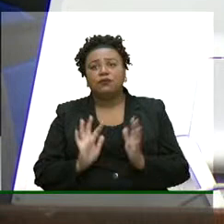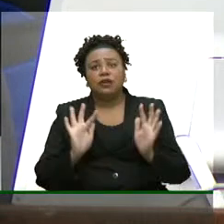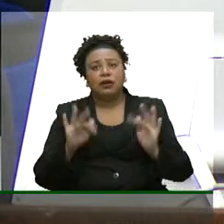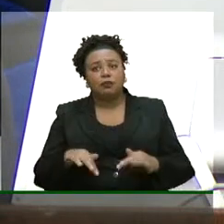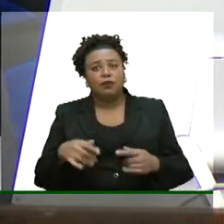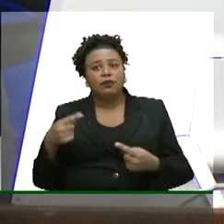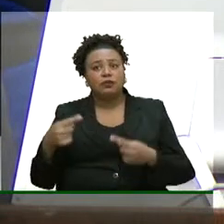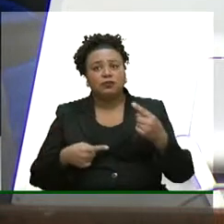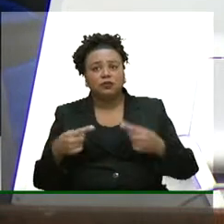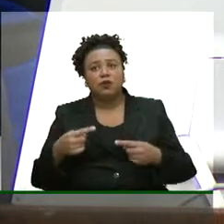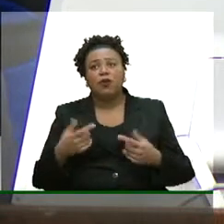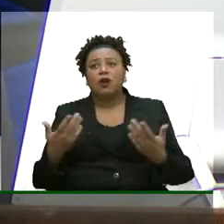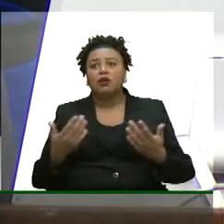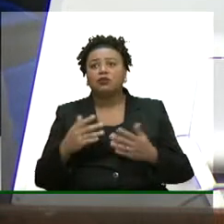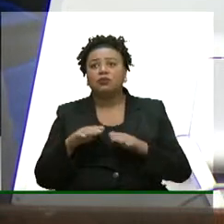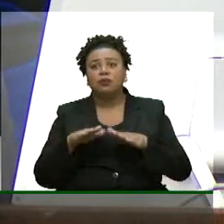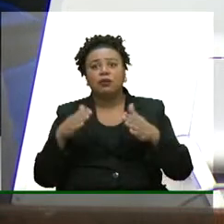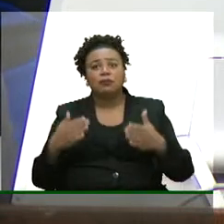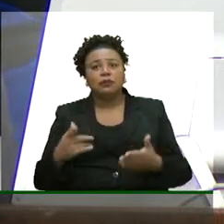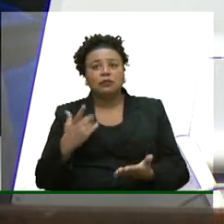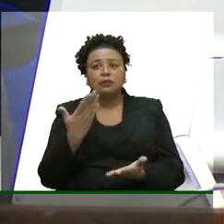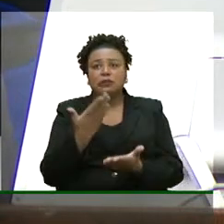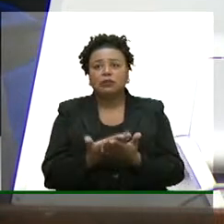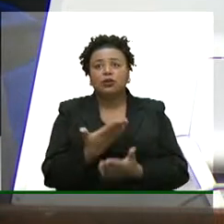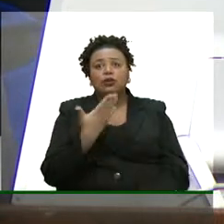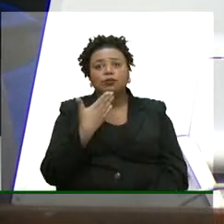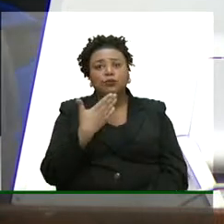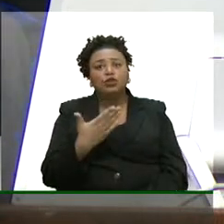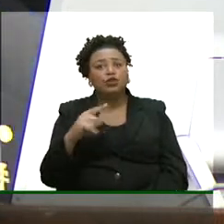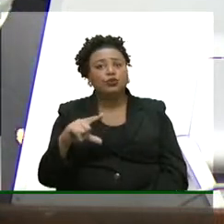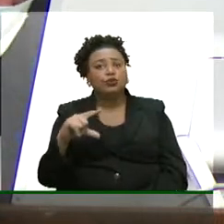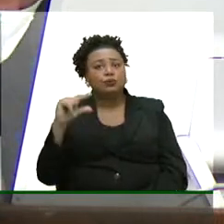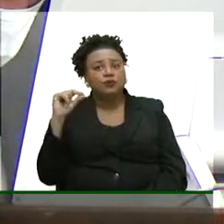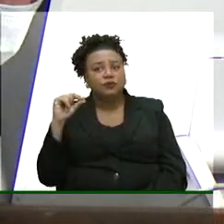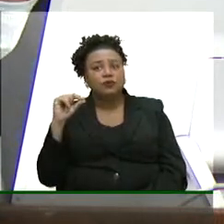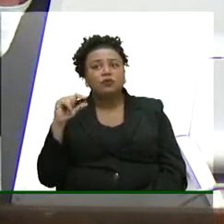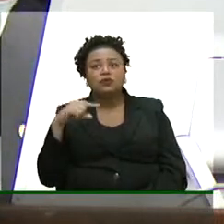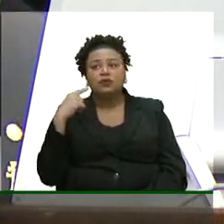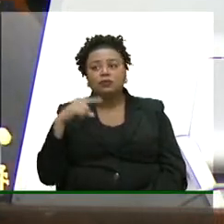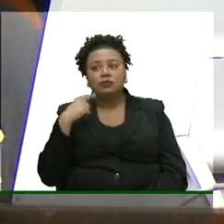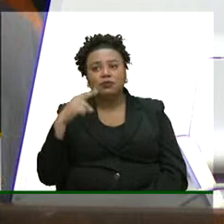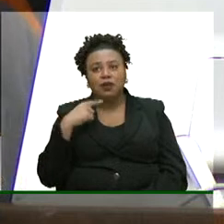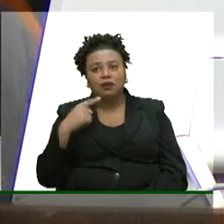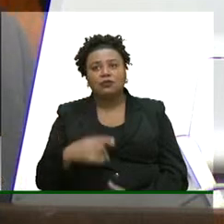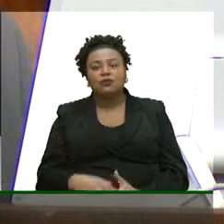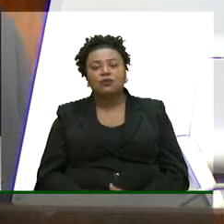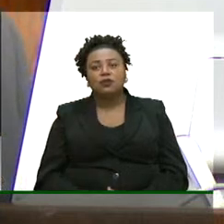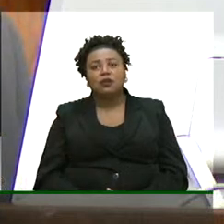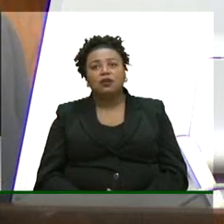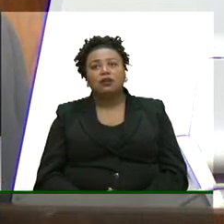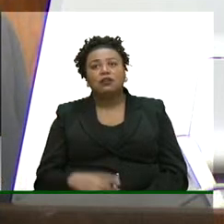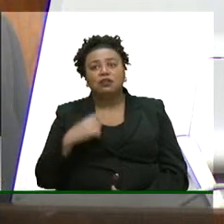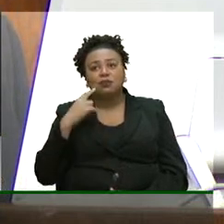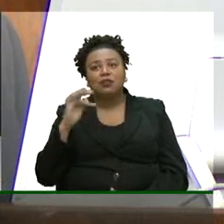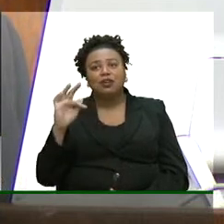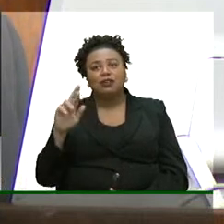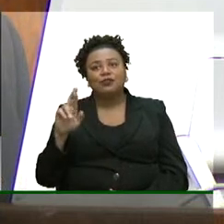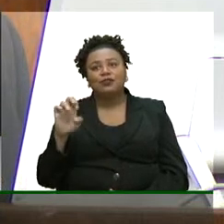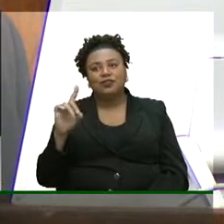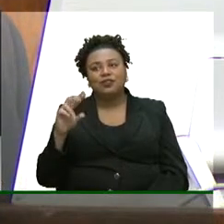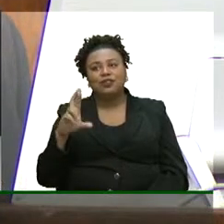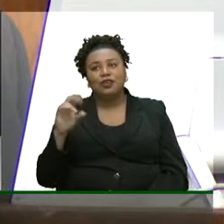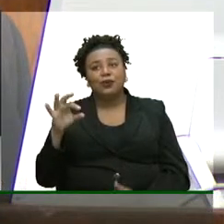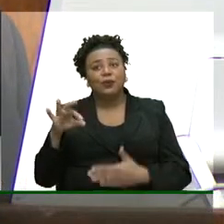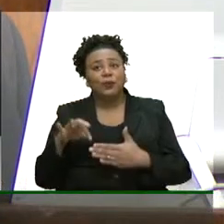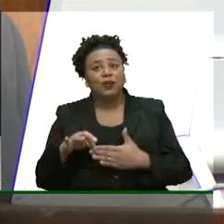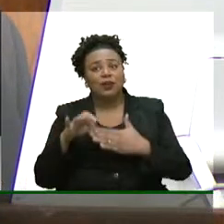encerrada a discussão e sobre a mesa encontra-se um requerimento de preferência de autoria do deputado Frederico Antunes, líder do